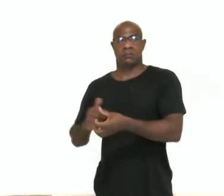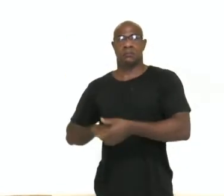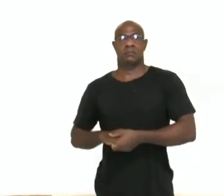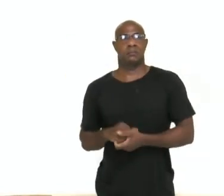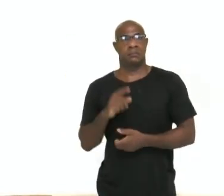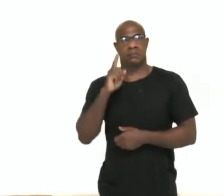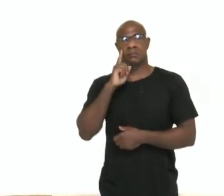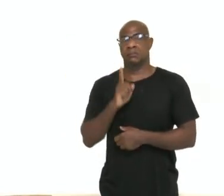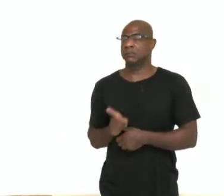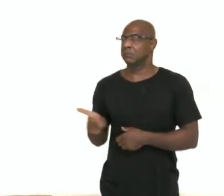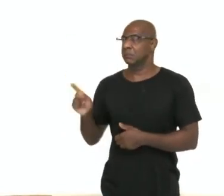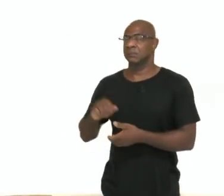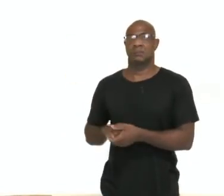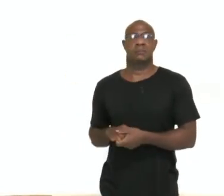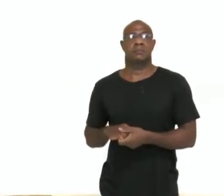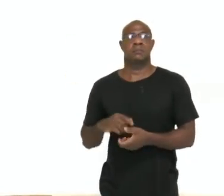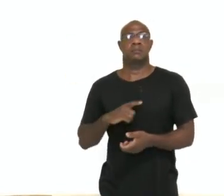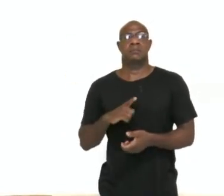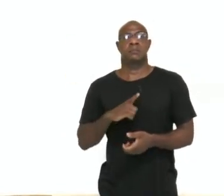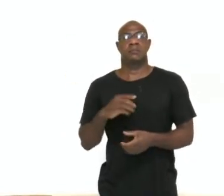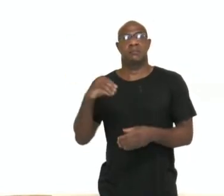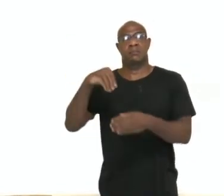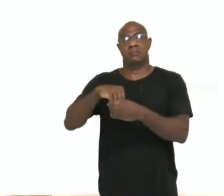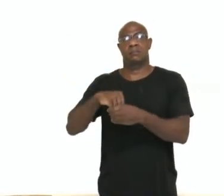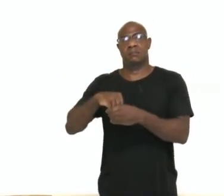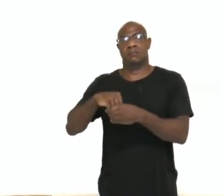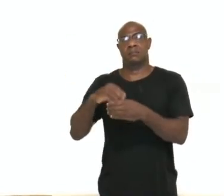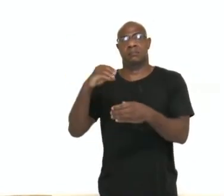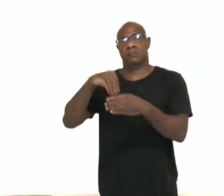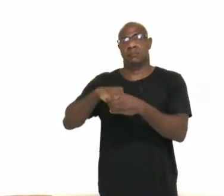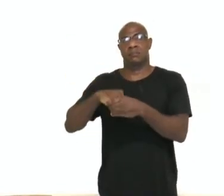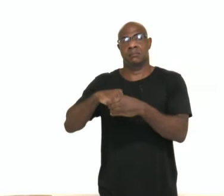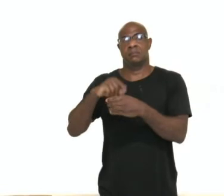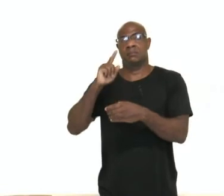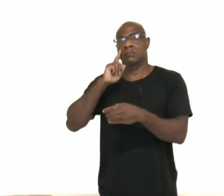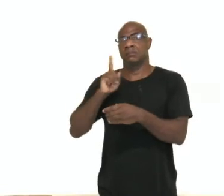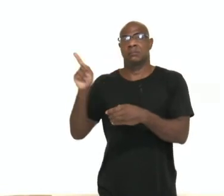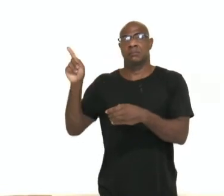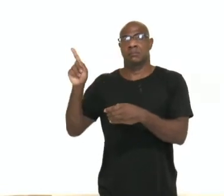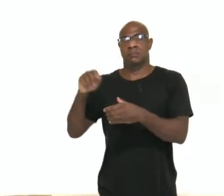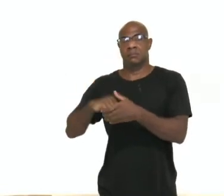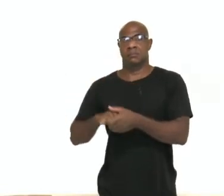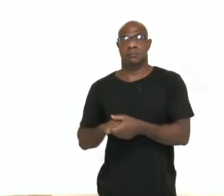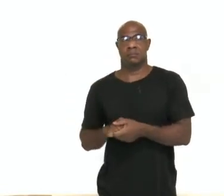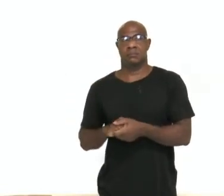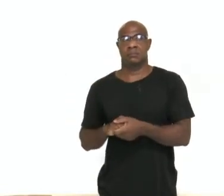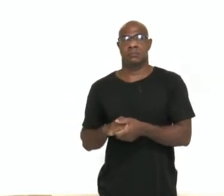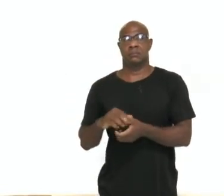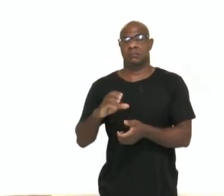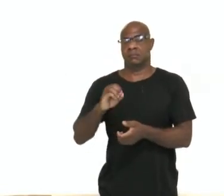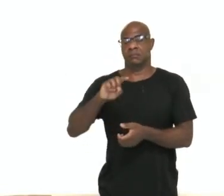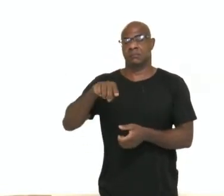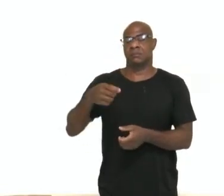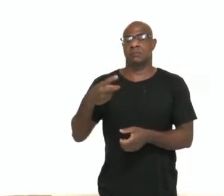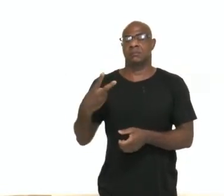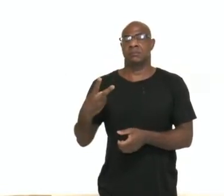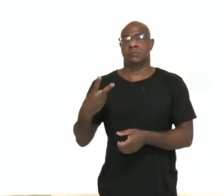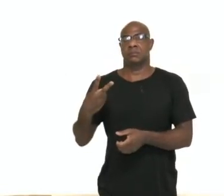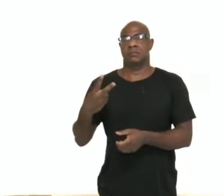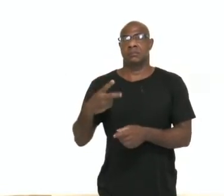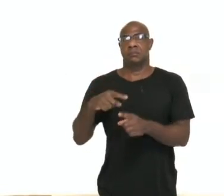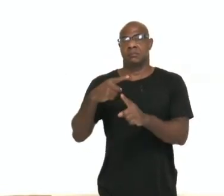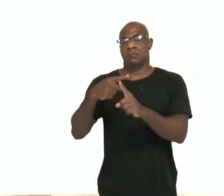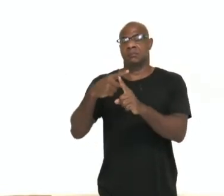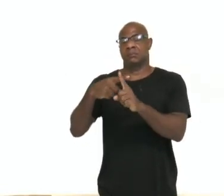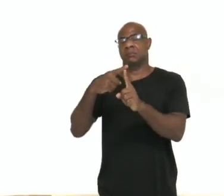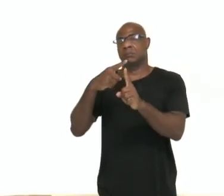soma das resistências internas. Cada resistência interna é 0,2. 0,2 mais 0,2, 0,4. 0,4 mais 0,2,